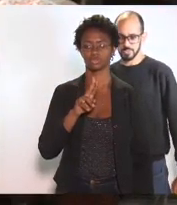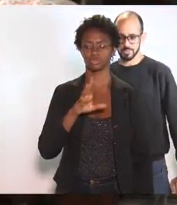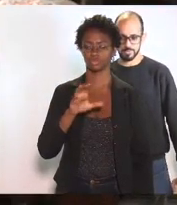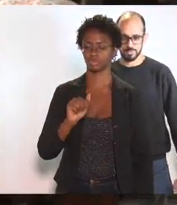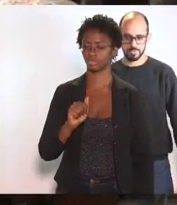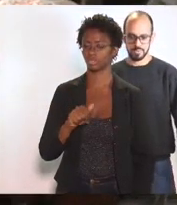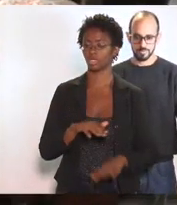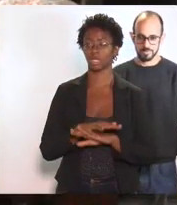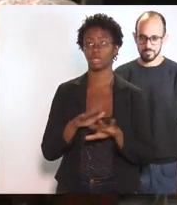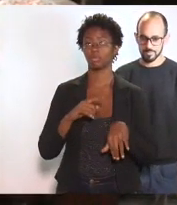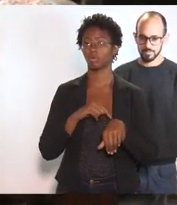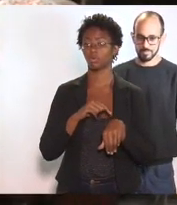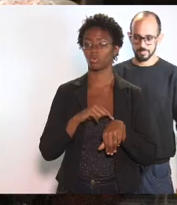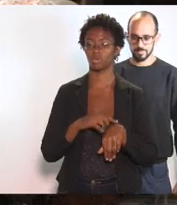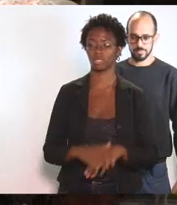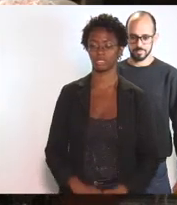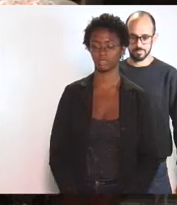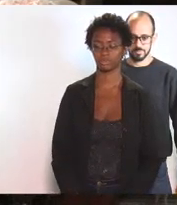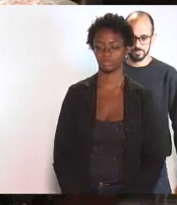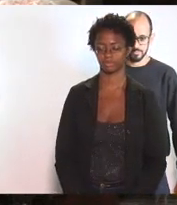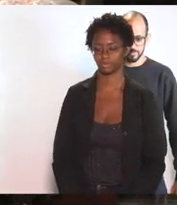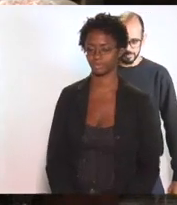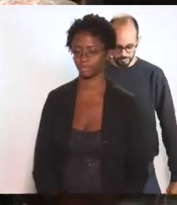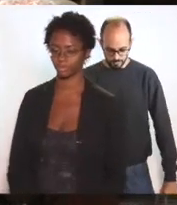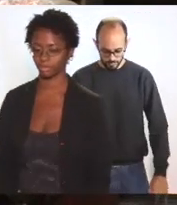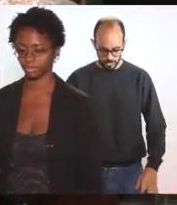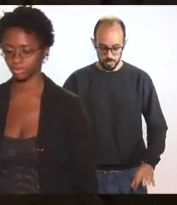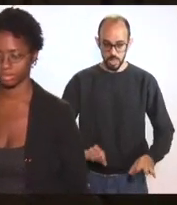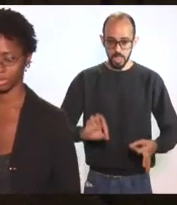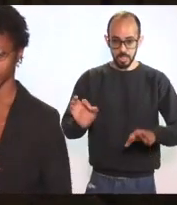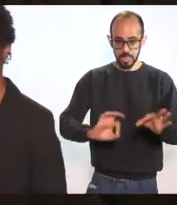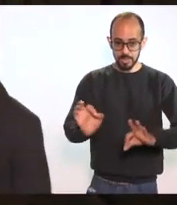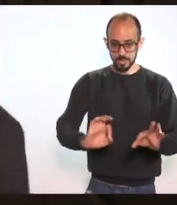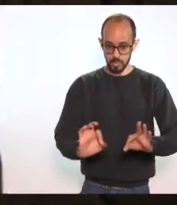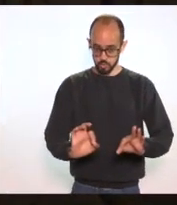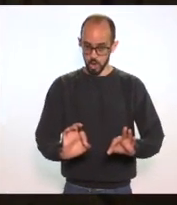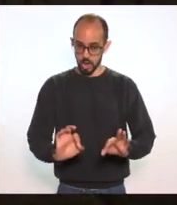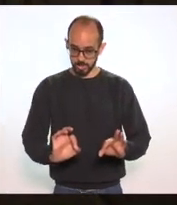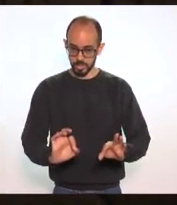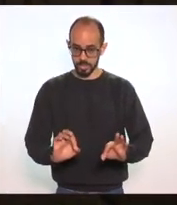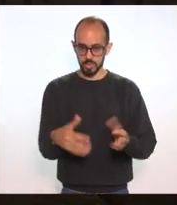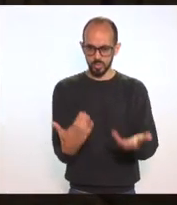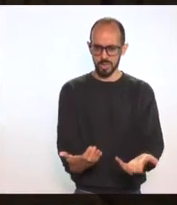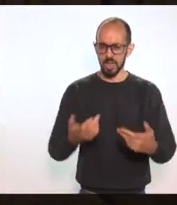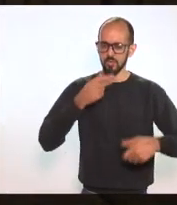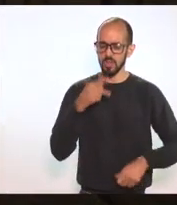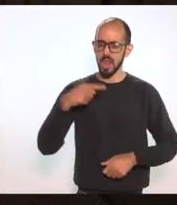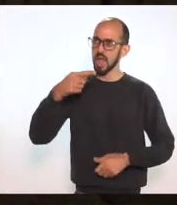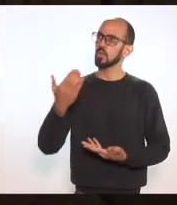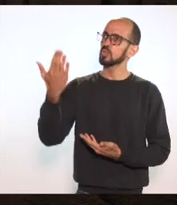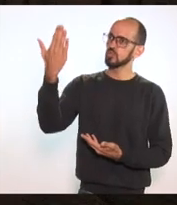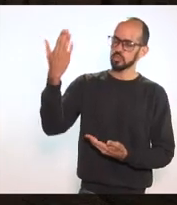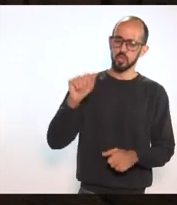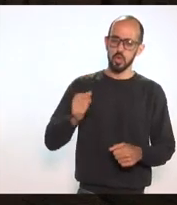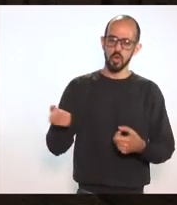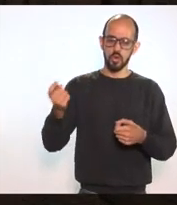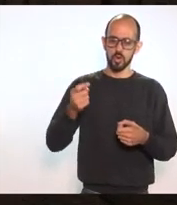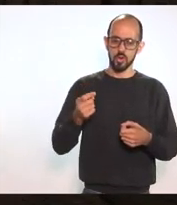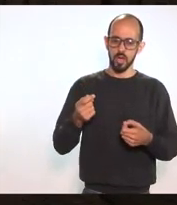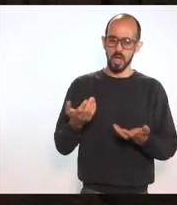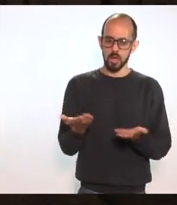passamos do horário. Senhor presidente, é uma questão de ordem. Gostaria de solicitar a Vossa Excelência, aproveitando do meu retorno à casa